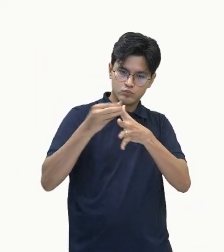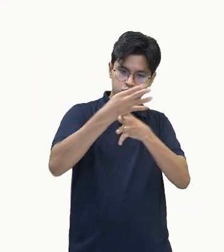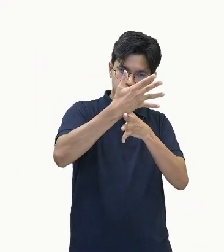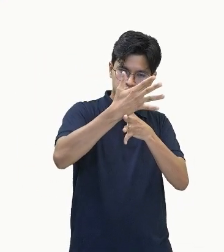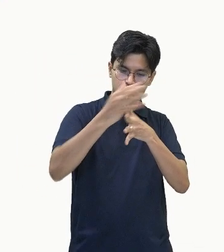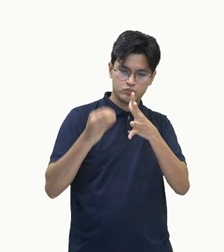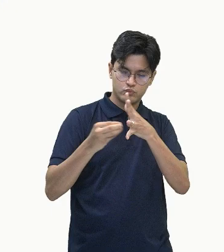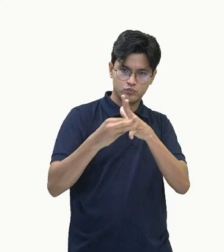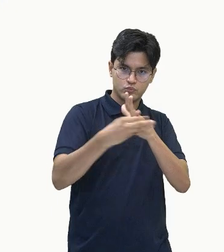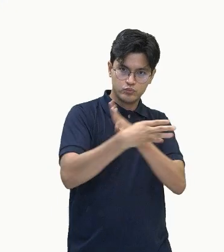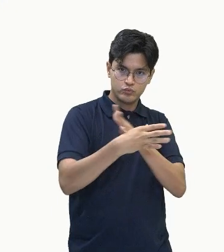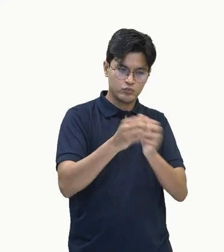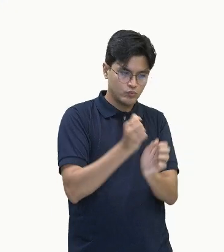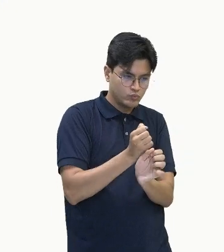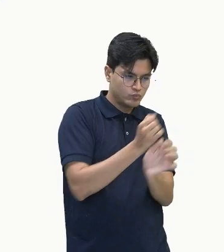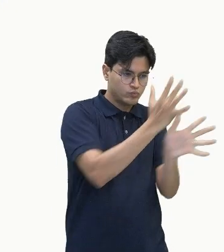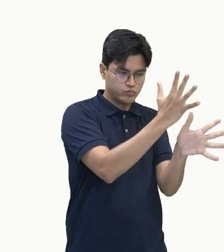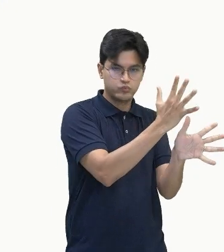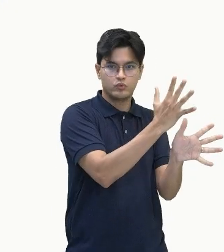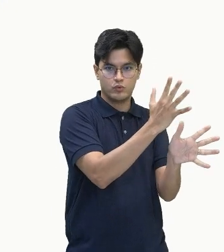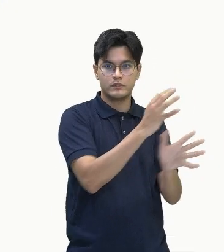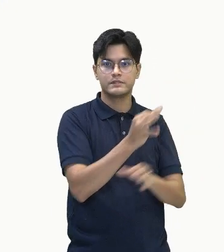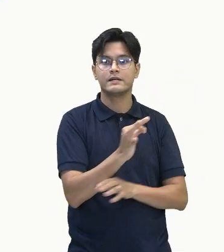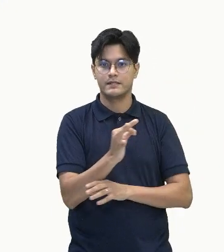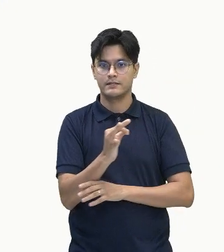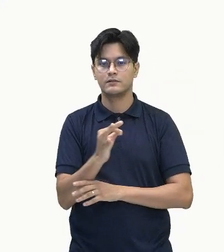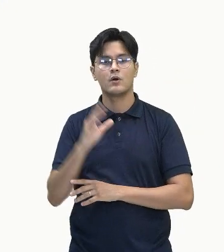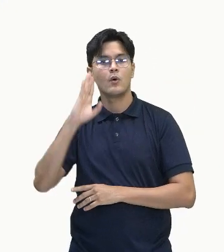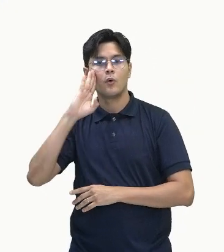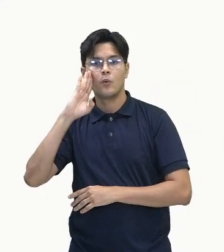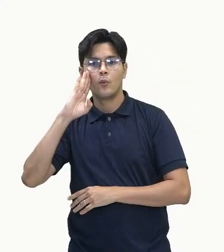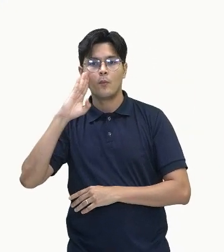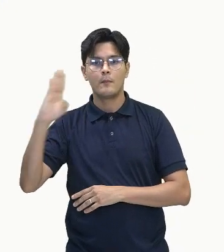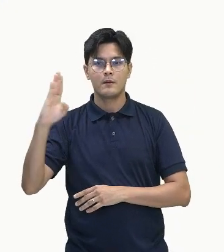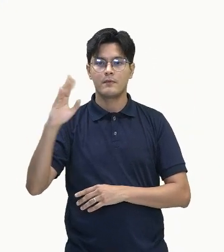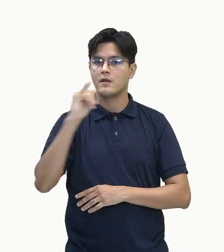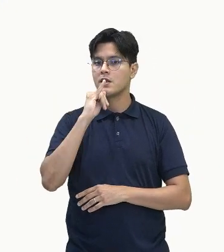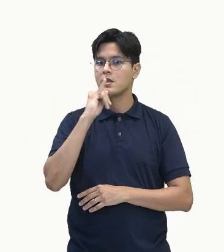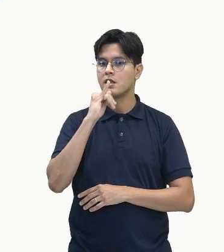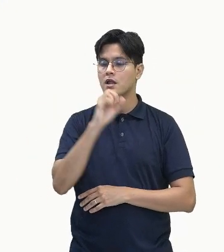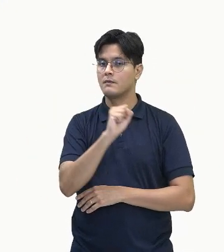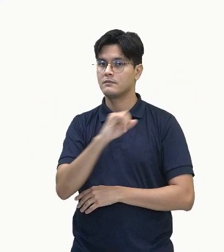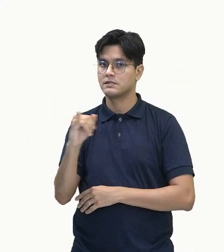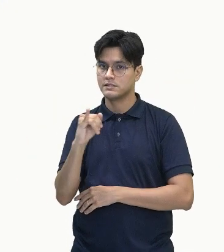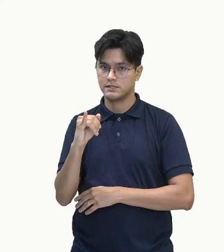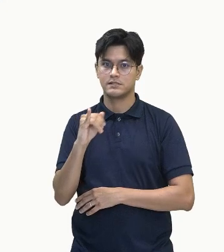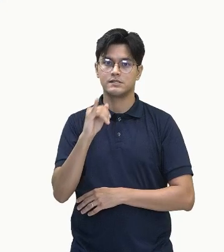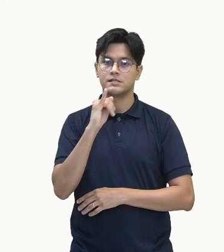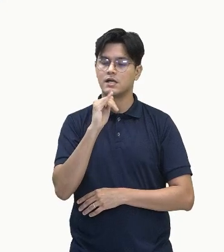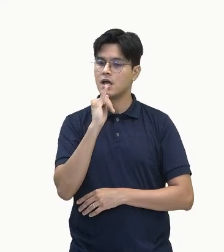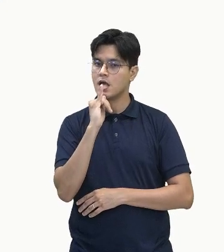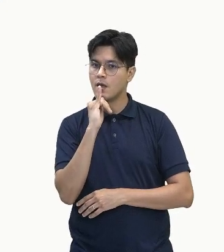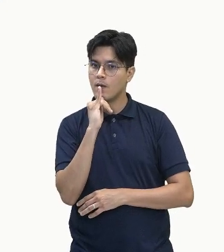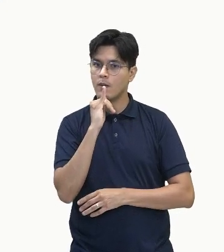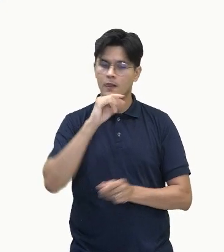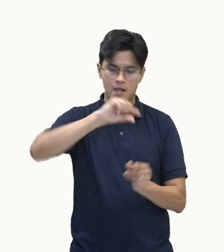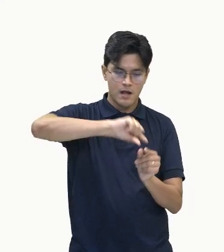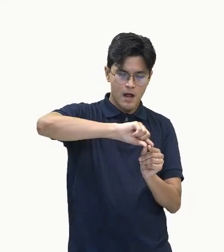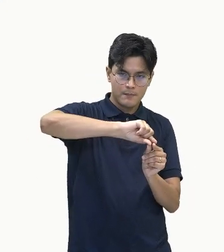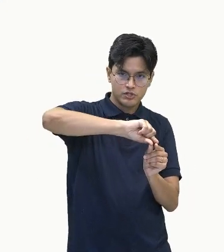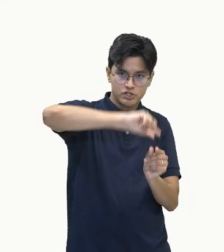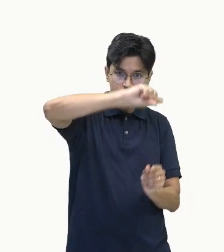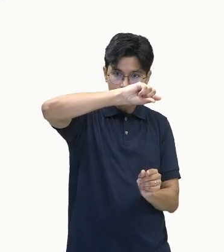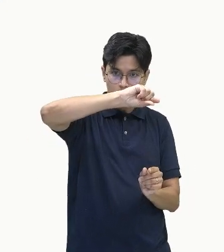em diferentes direções, especialmente quando as dimensões do obstáculo ou da